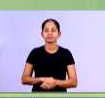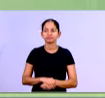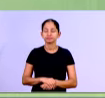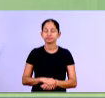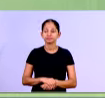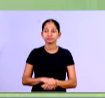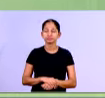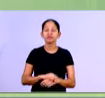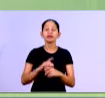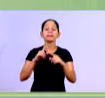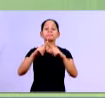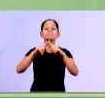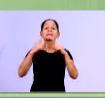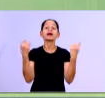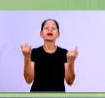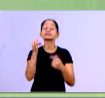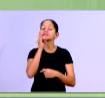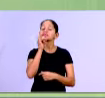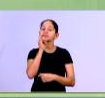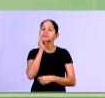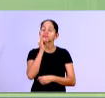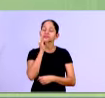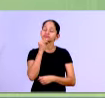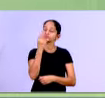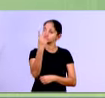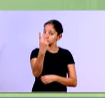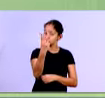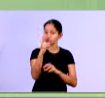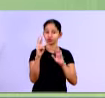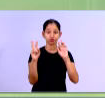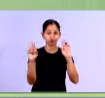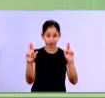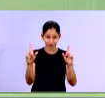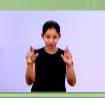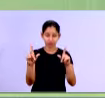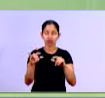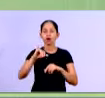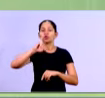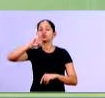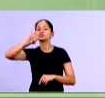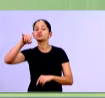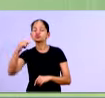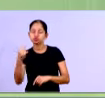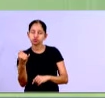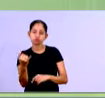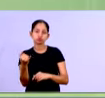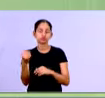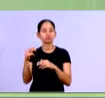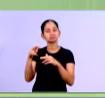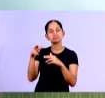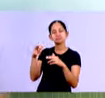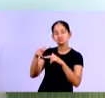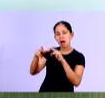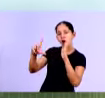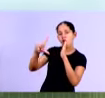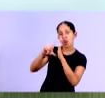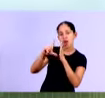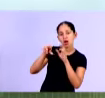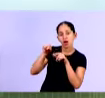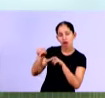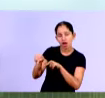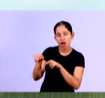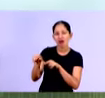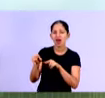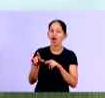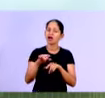Mas se alguém perguntar, então, olha só, eu tenho duas situações, juro comercial e juro exato. Por que essa